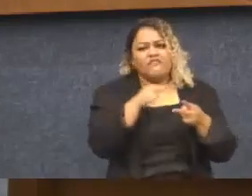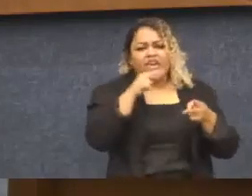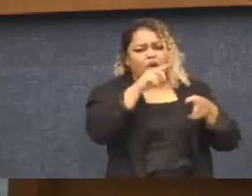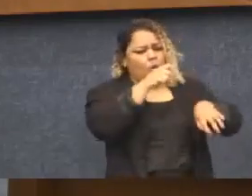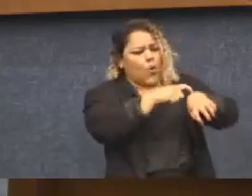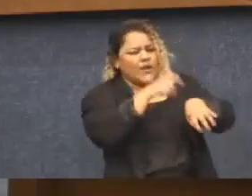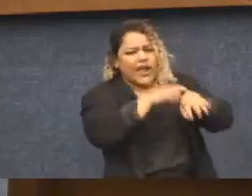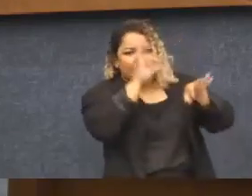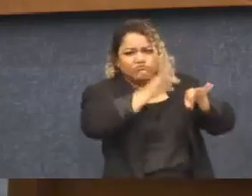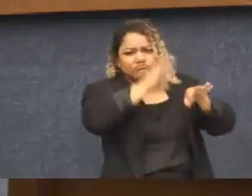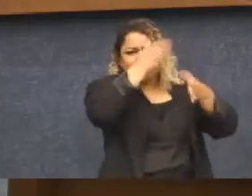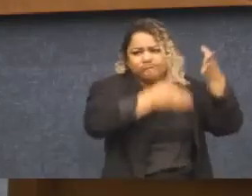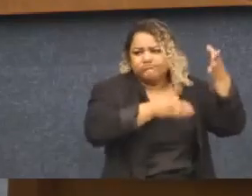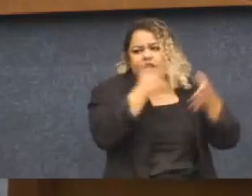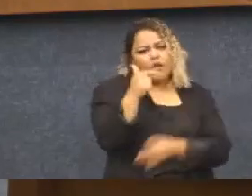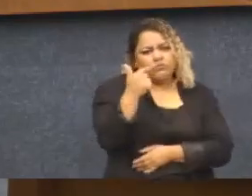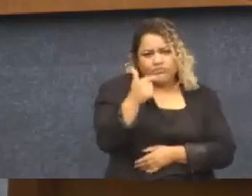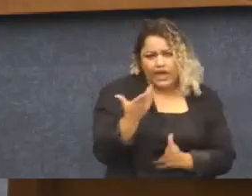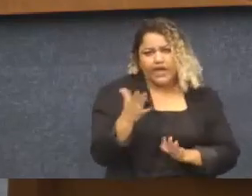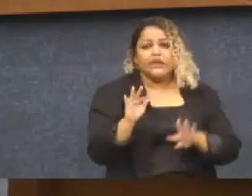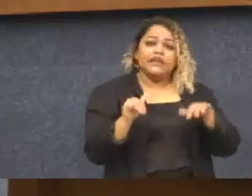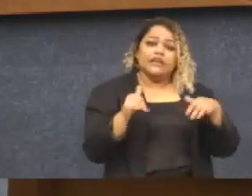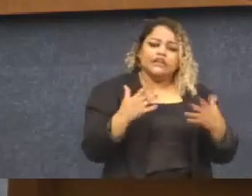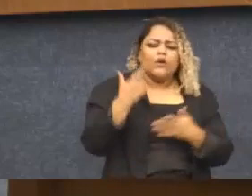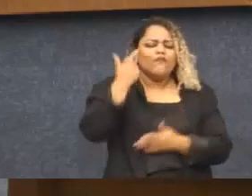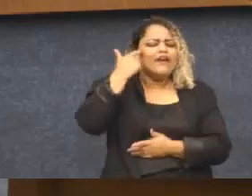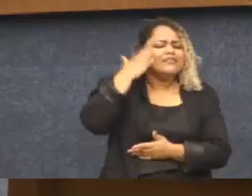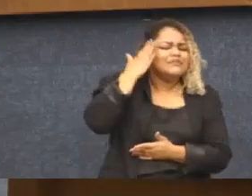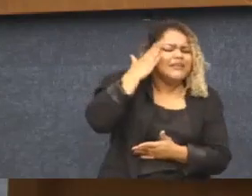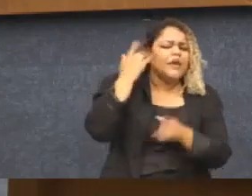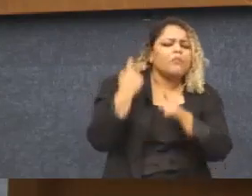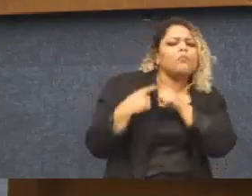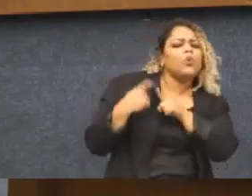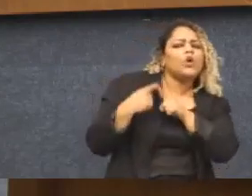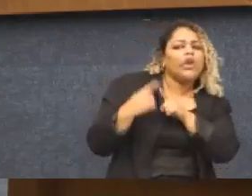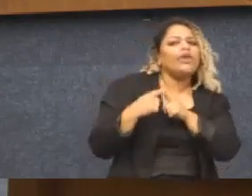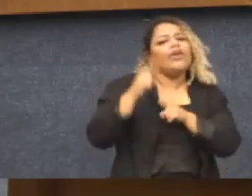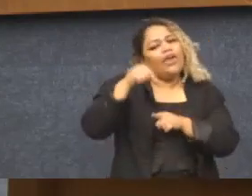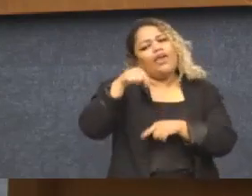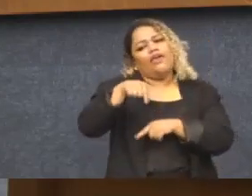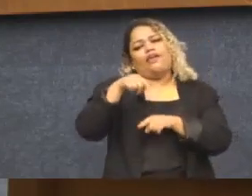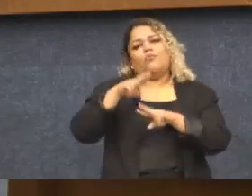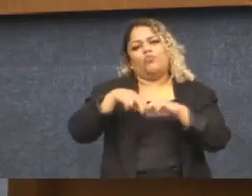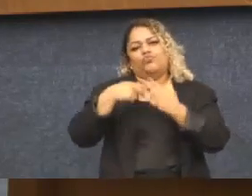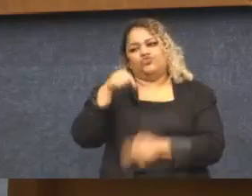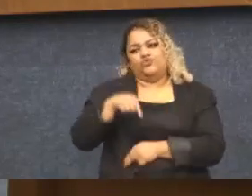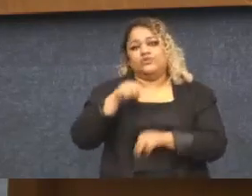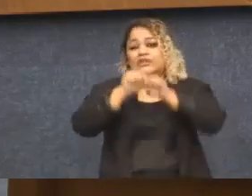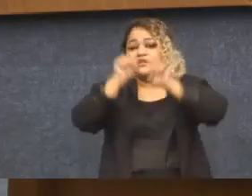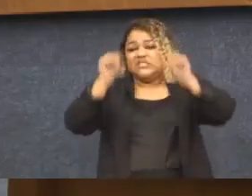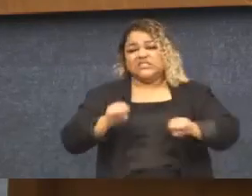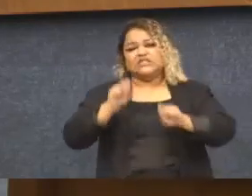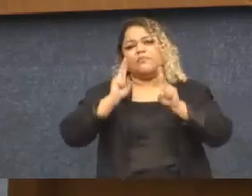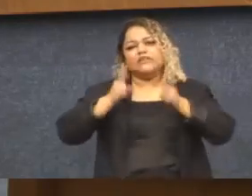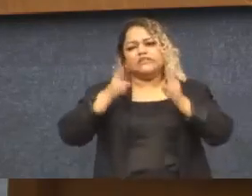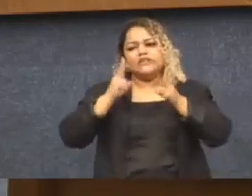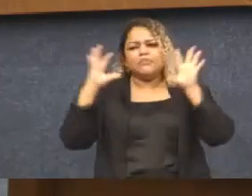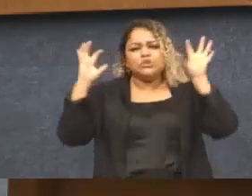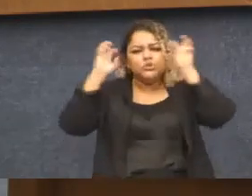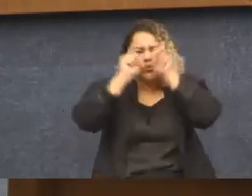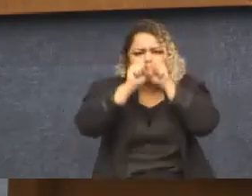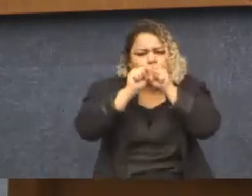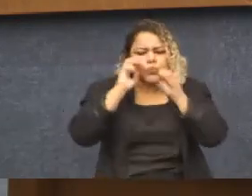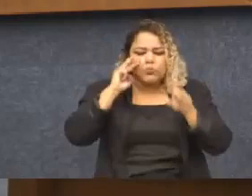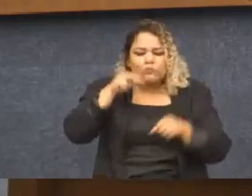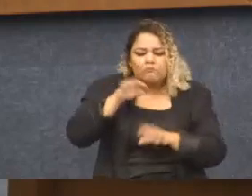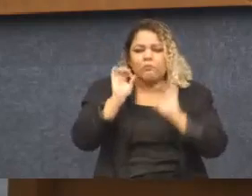E na hora que você vai entendendo as causas, é por causa disso. O sistema nunca deixou de ser uma caixa preta. Hoje,